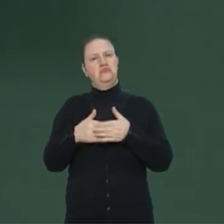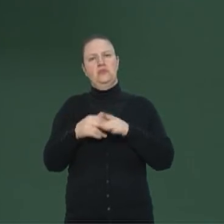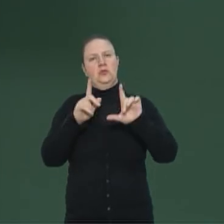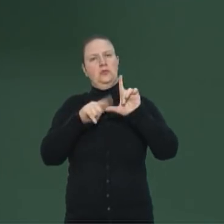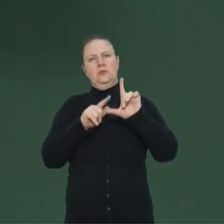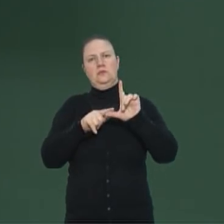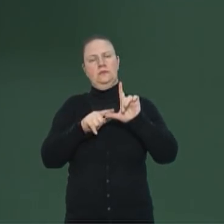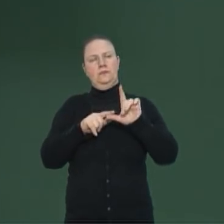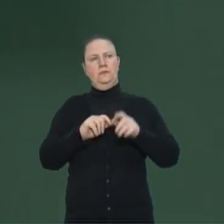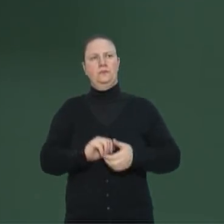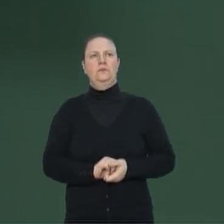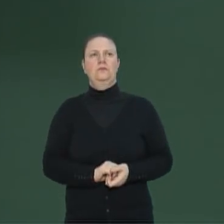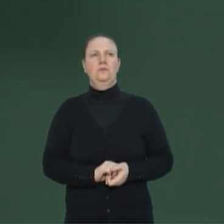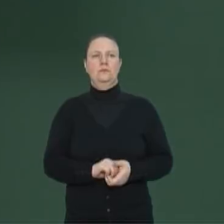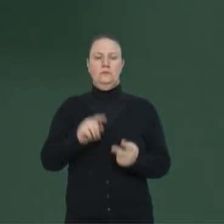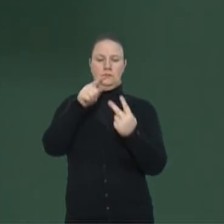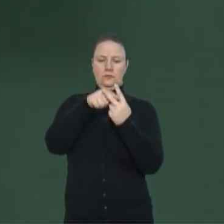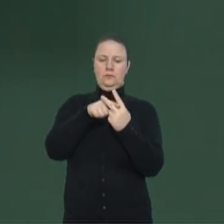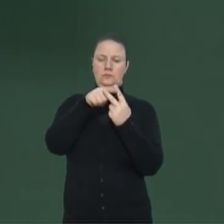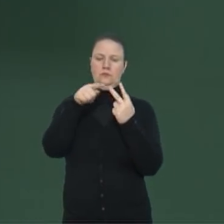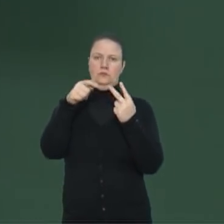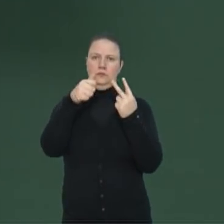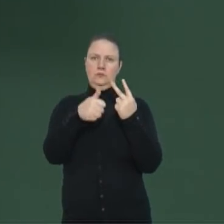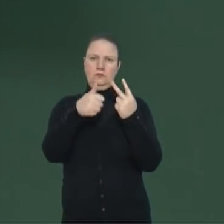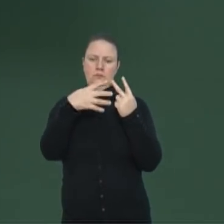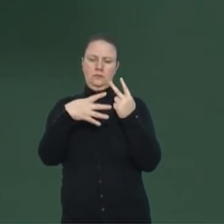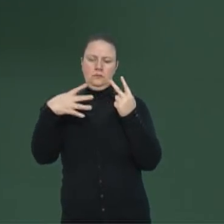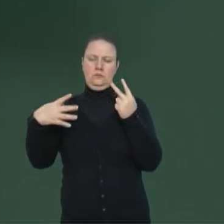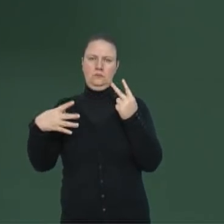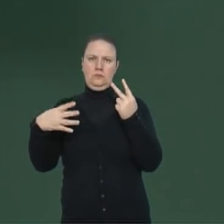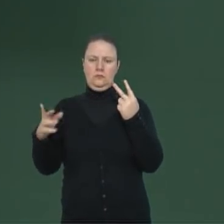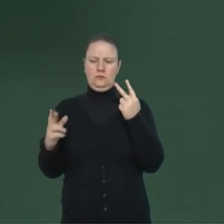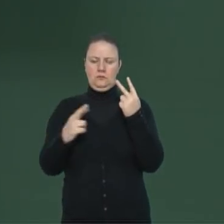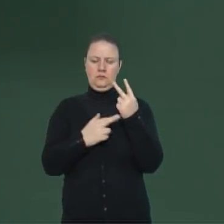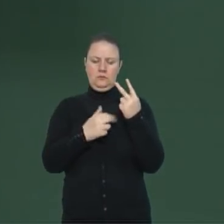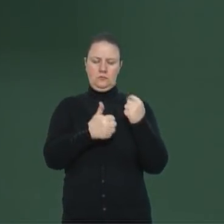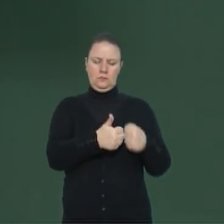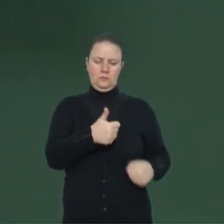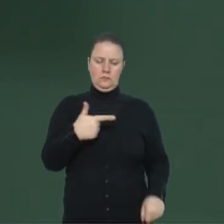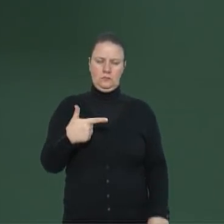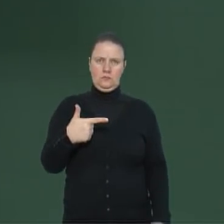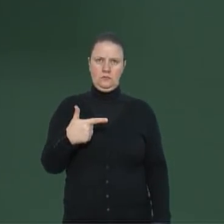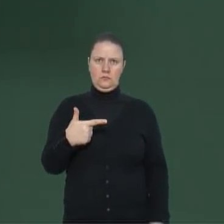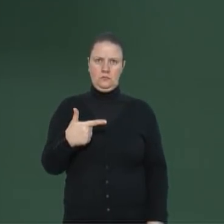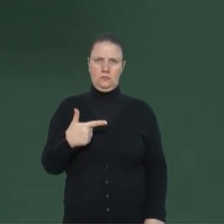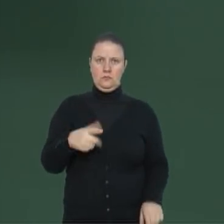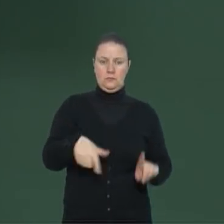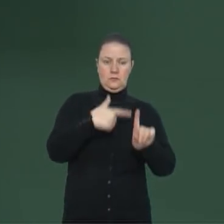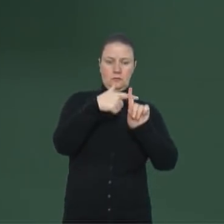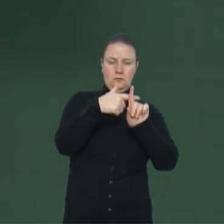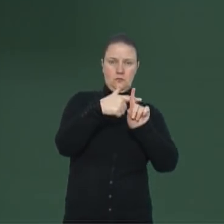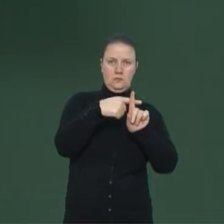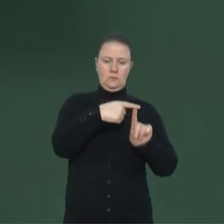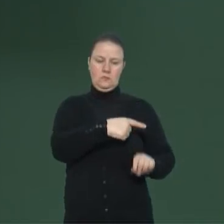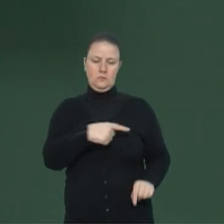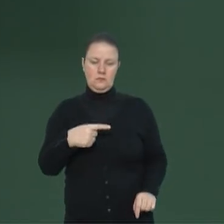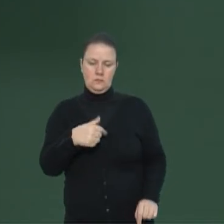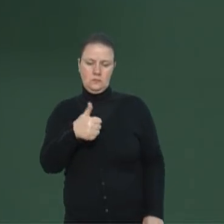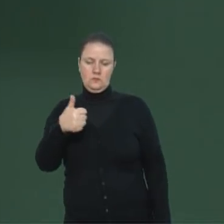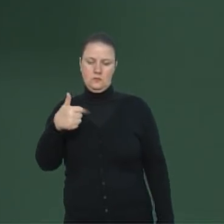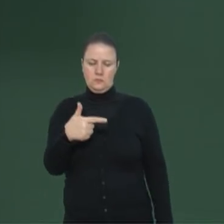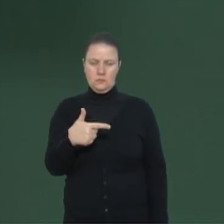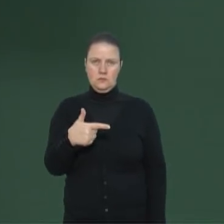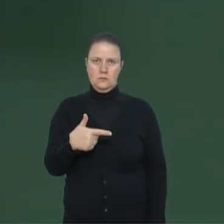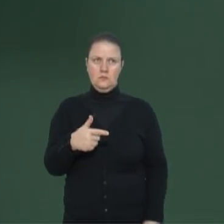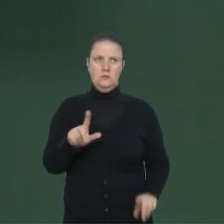Ok? E a raiz de 144 é 12. Então, ficou P mais 5 igual mais ou menos 12. Tá? E aí, esse mais